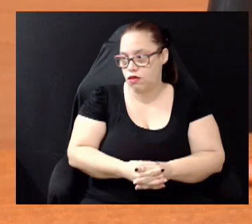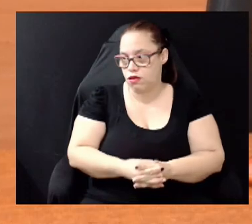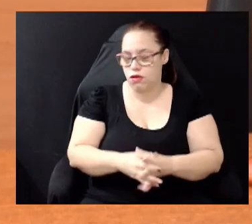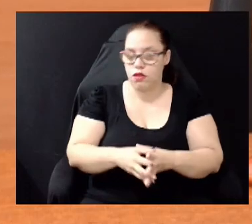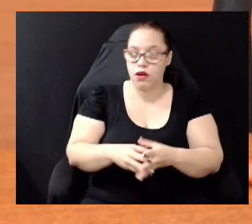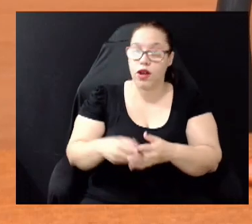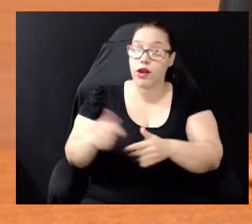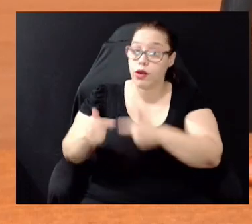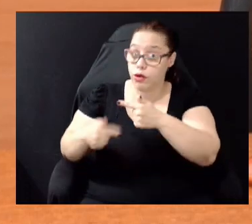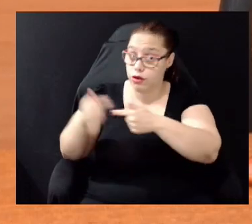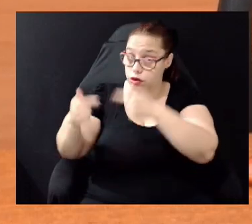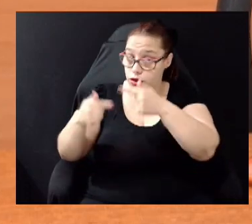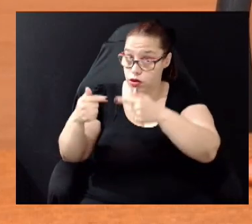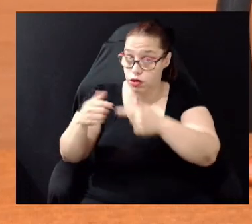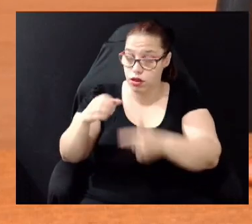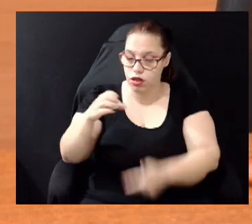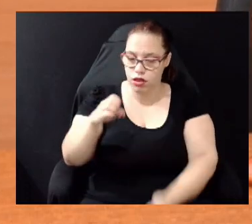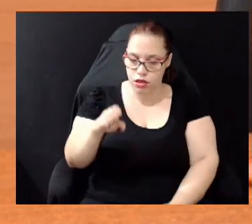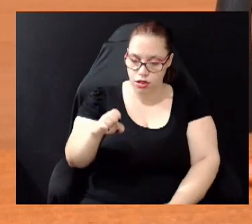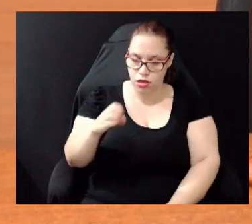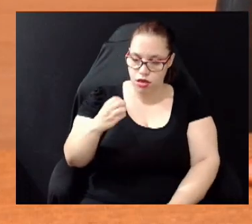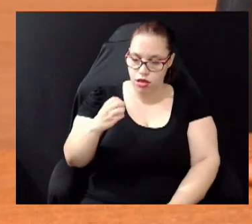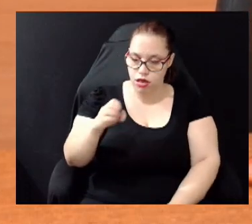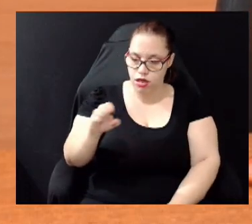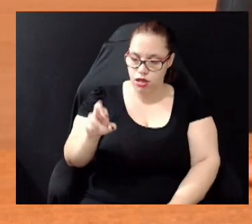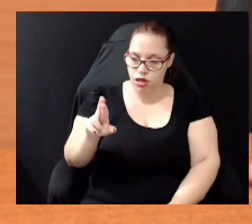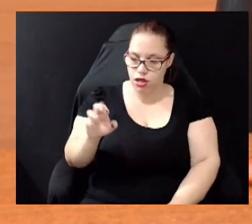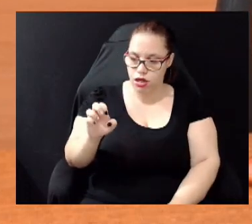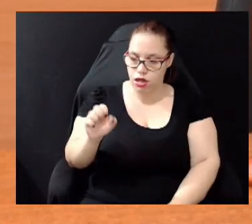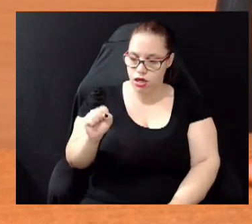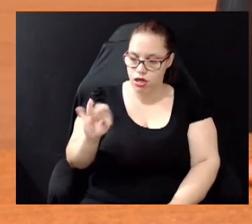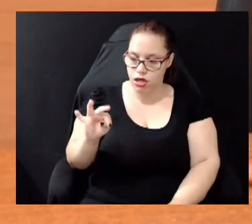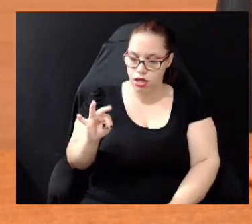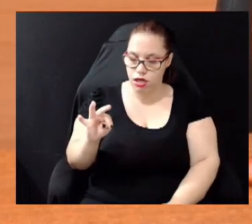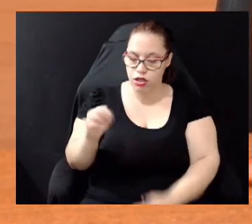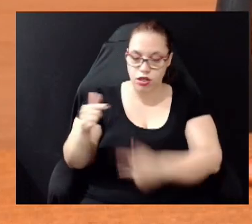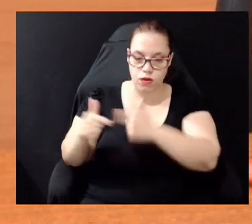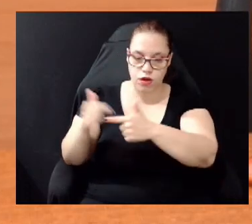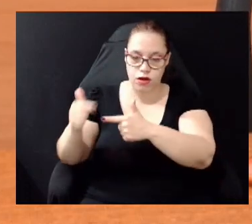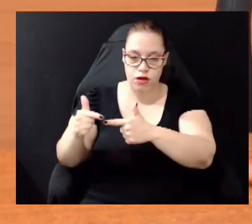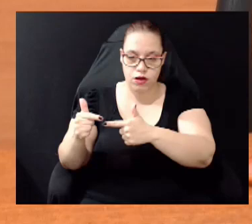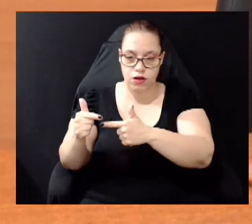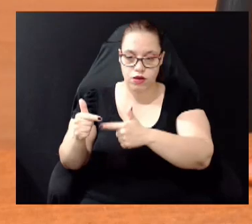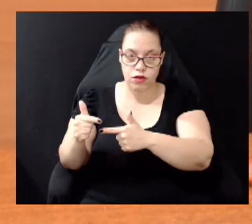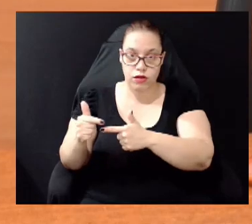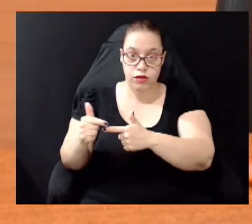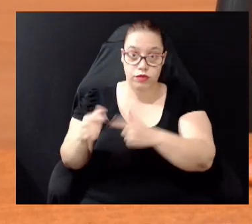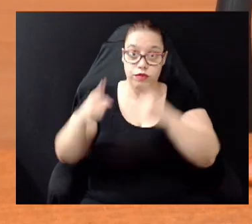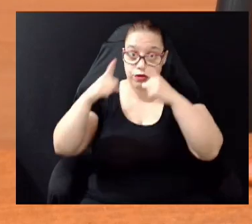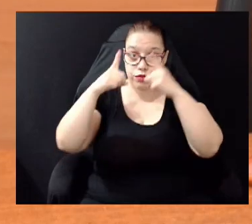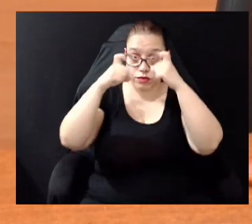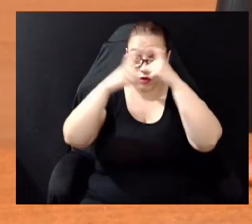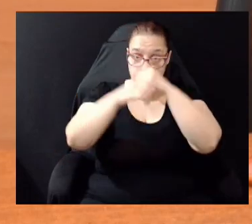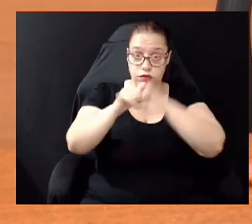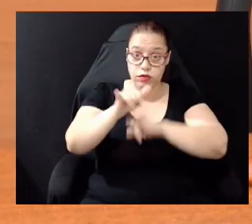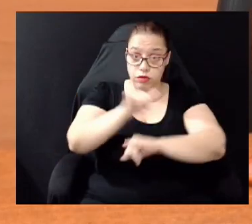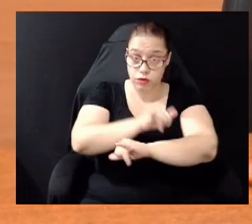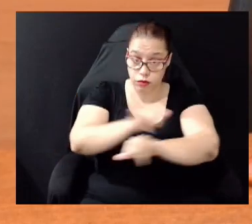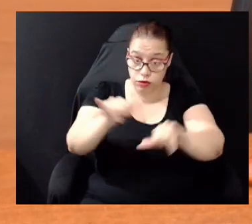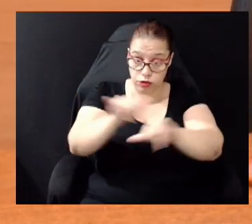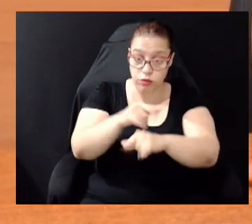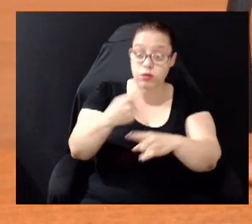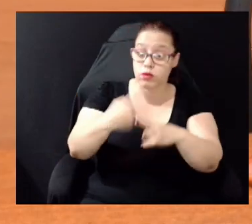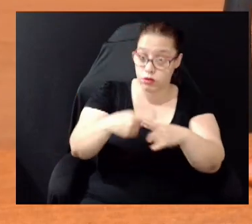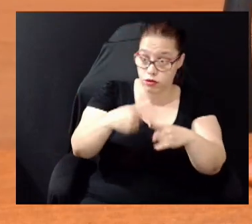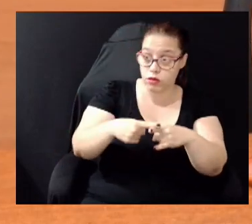gerenciado pelo CEREST, o Centro de Referência da Saúde do Trabalhador, e agora nós estamos com o desafio de divulgar, porque nós queremos reunir